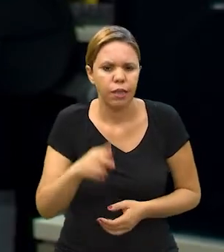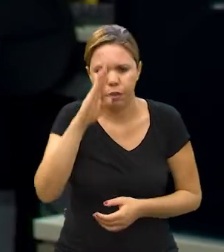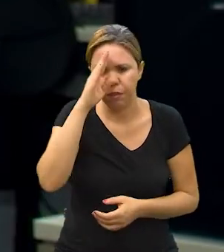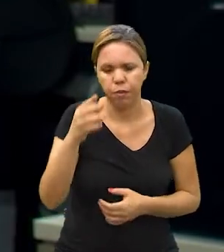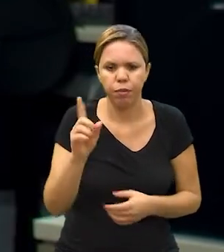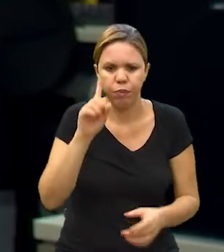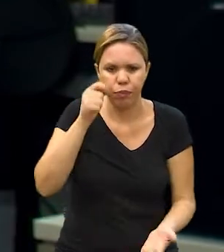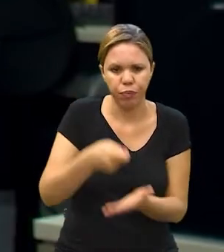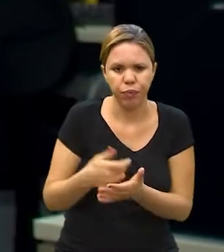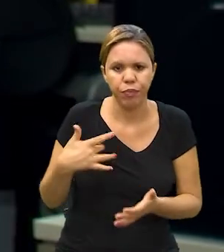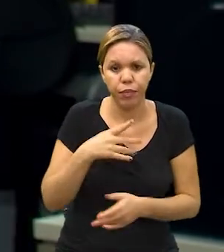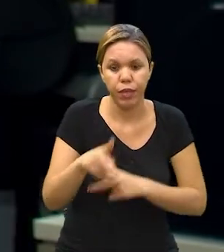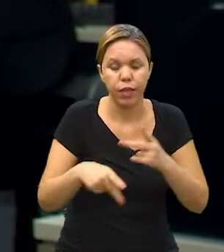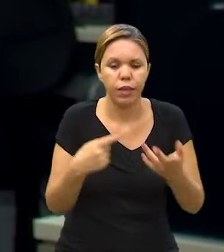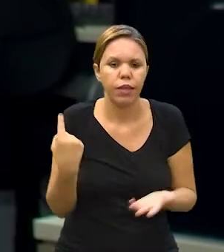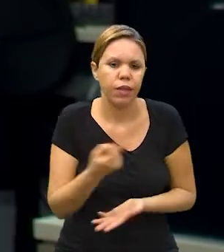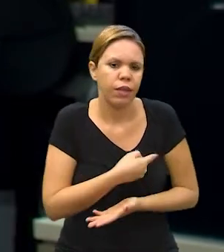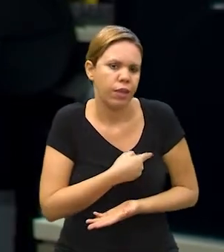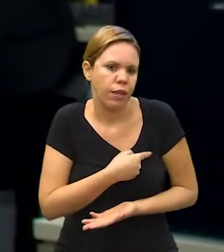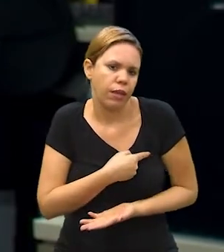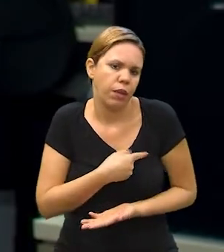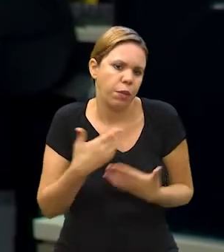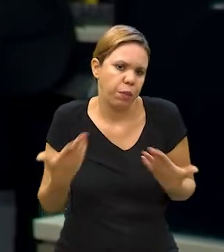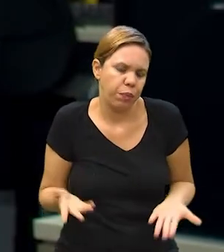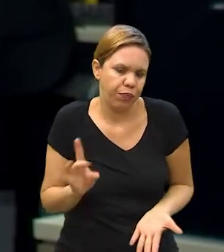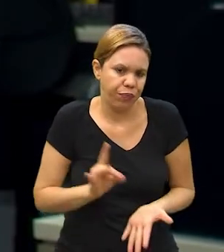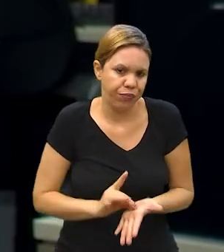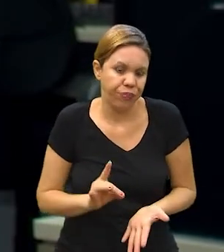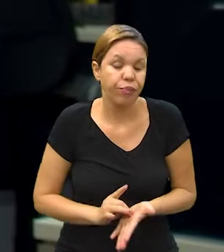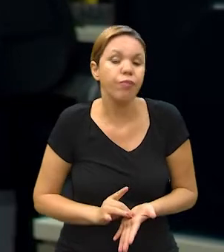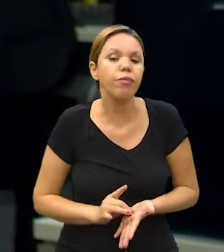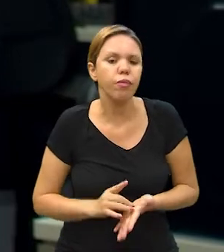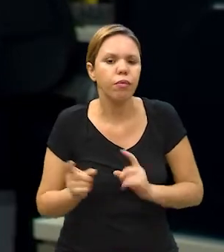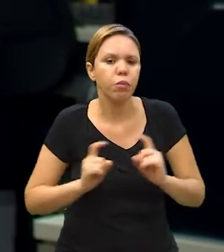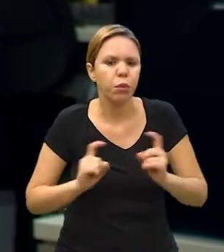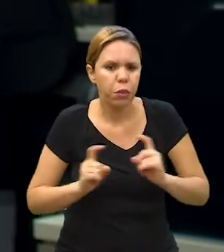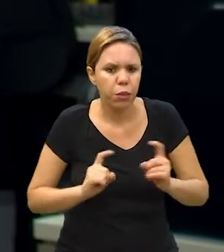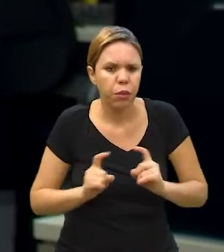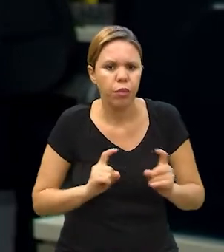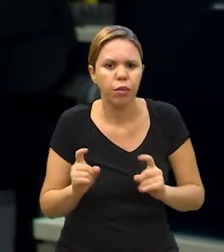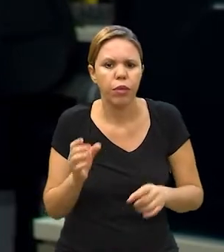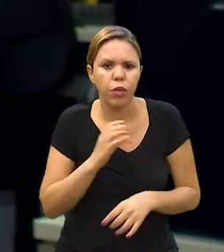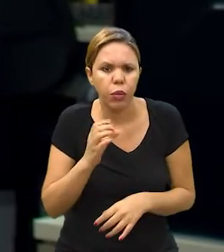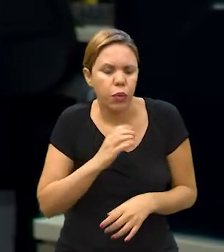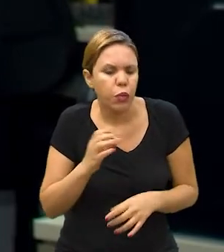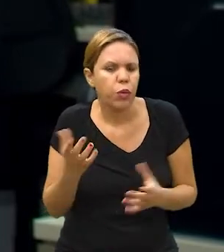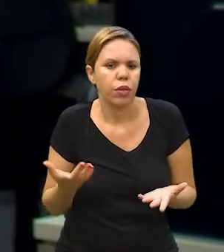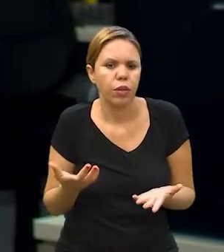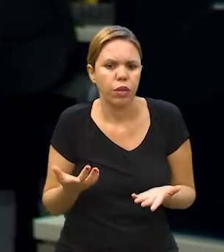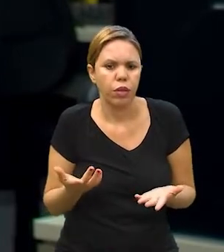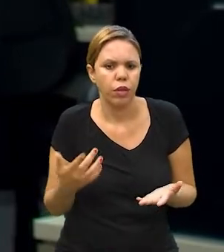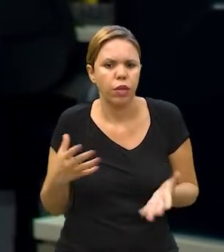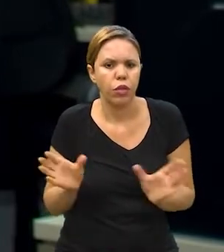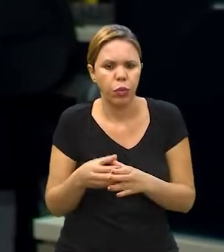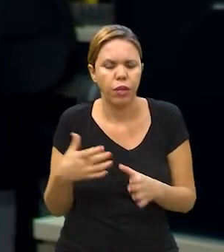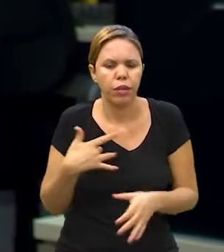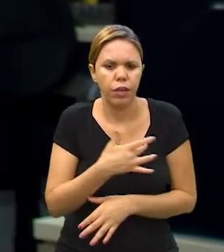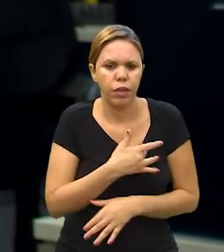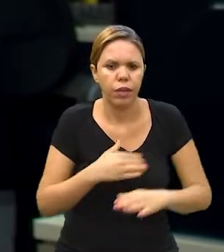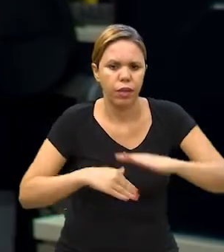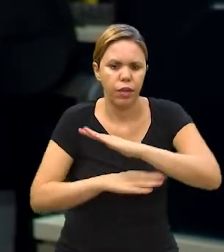para garantir saúde para a população. A gente, então, nós realizamos uma reunião extraordinária da Comissão de Saúde da